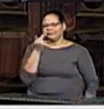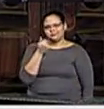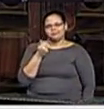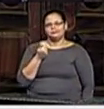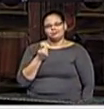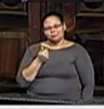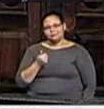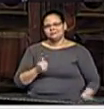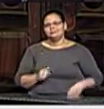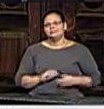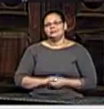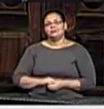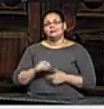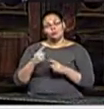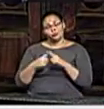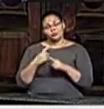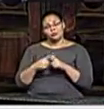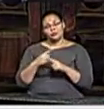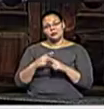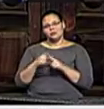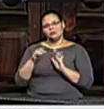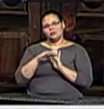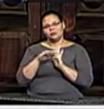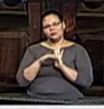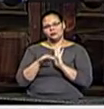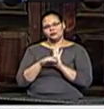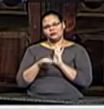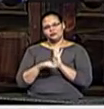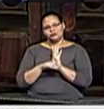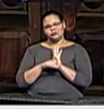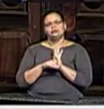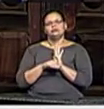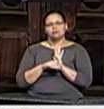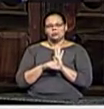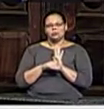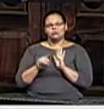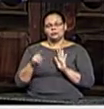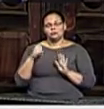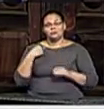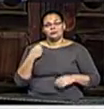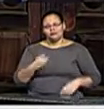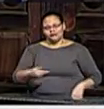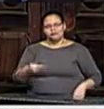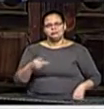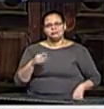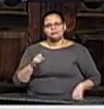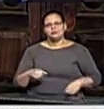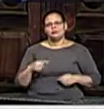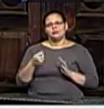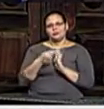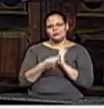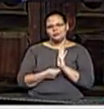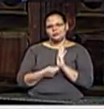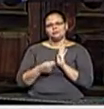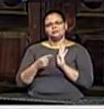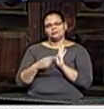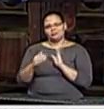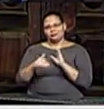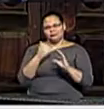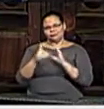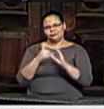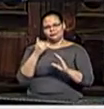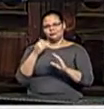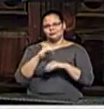total, porque as medidas que estão previstas nas matérias que foram enviadas para cá,